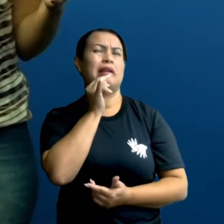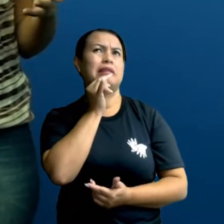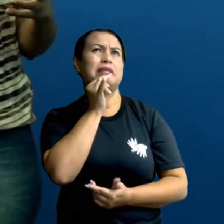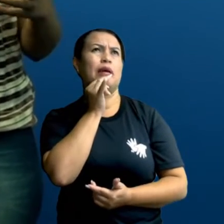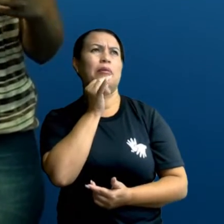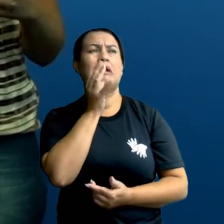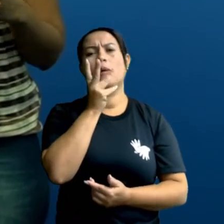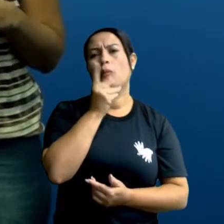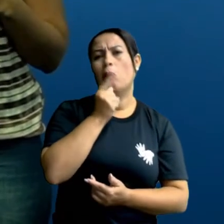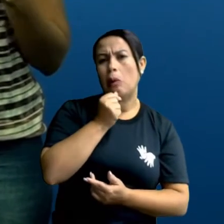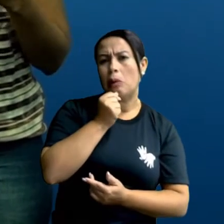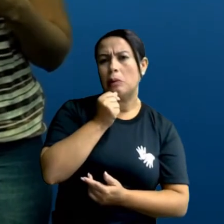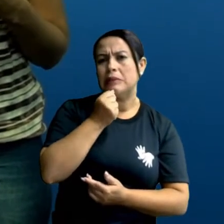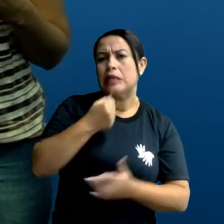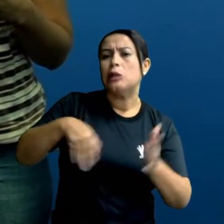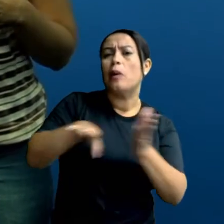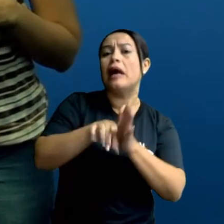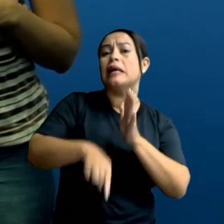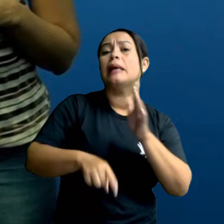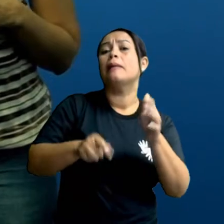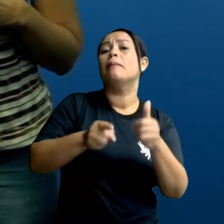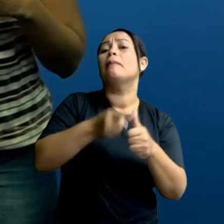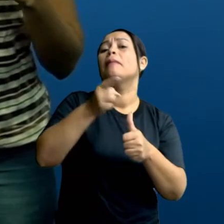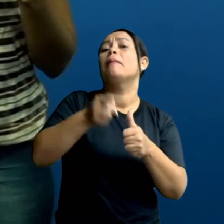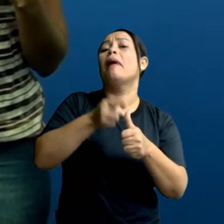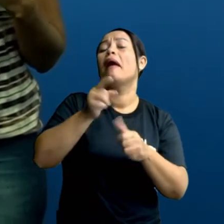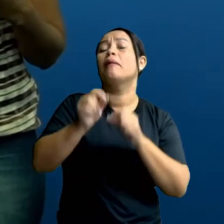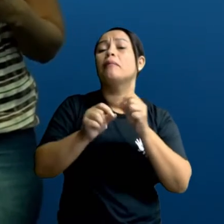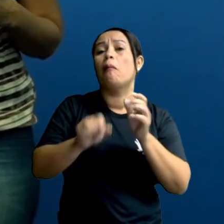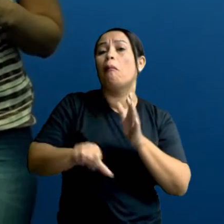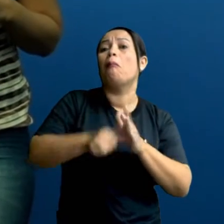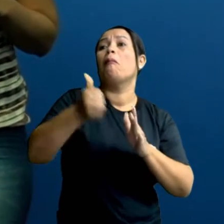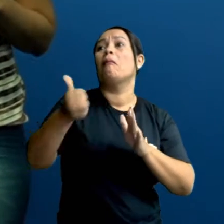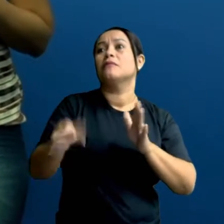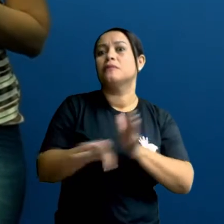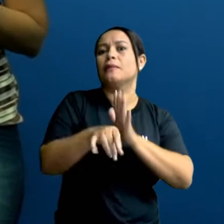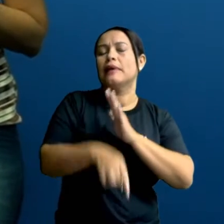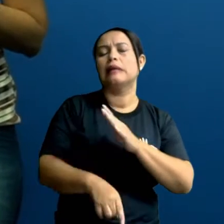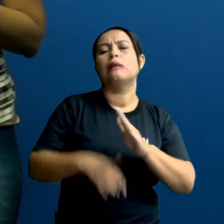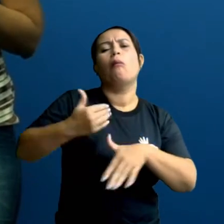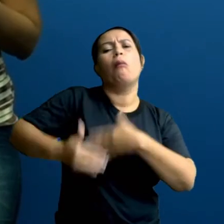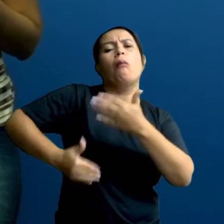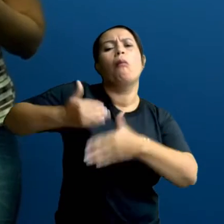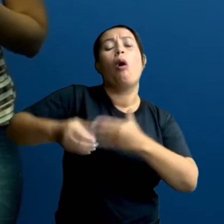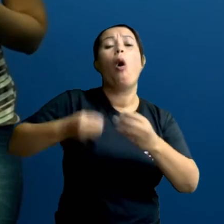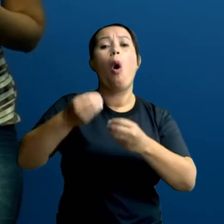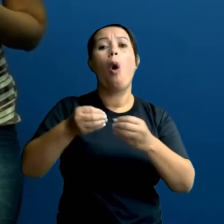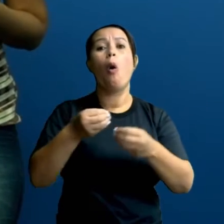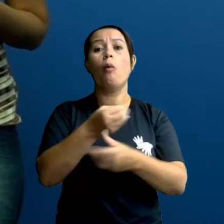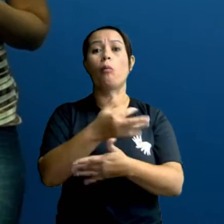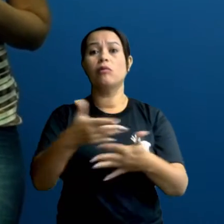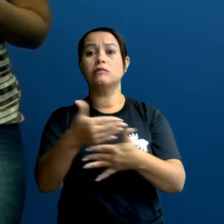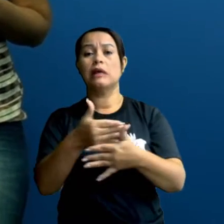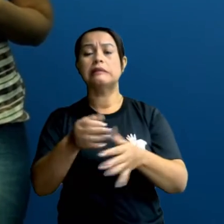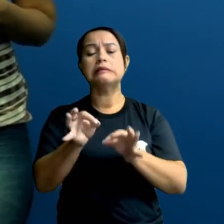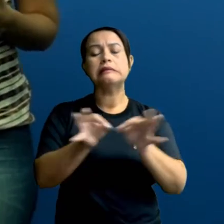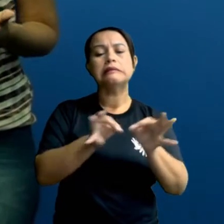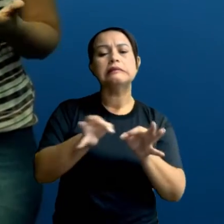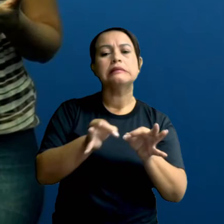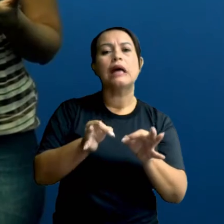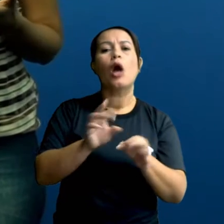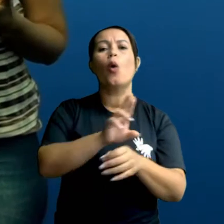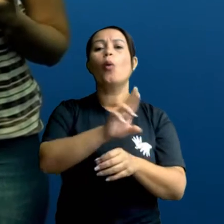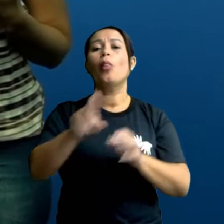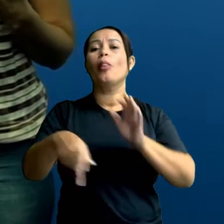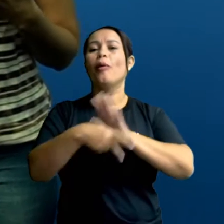Quem chegou aqui primeiro? E quais foram os passos que aconteceram até a nossa cidade ser formada, né? Até a nossa cidade receber o nome,